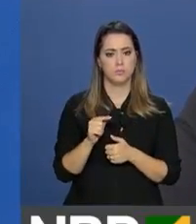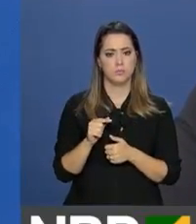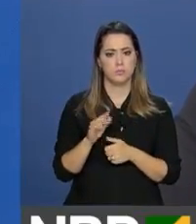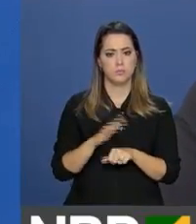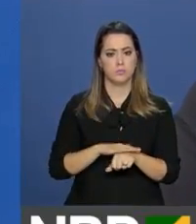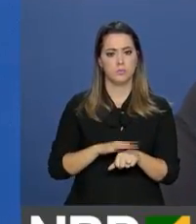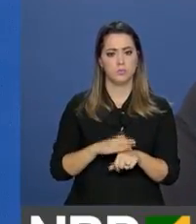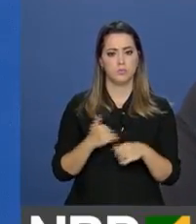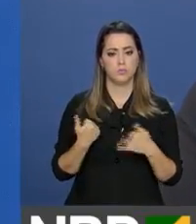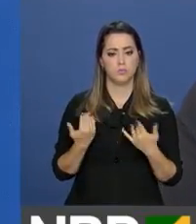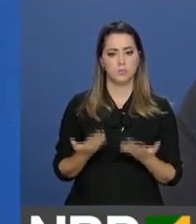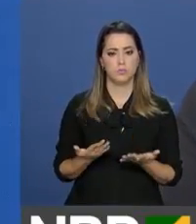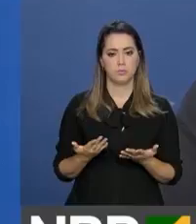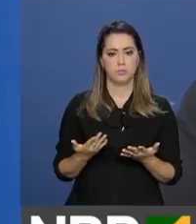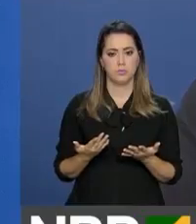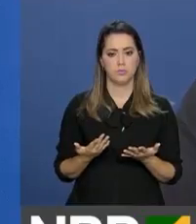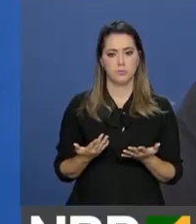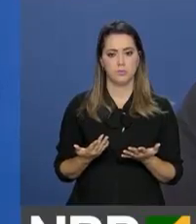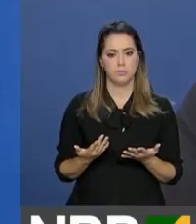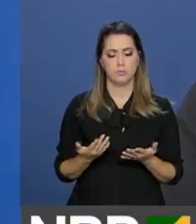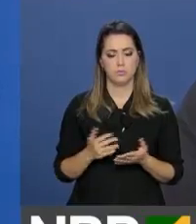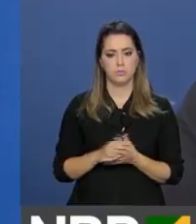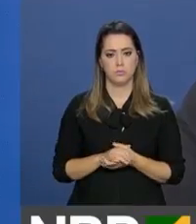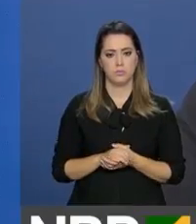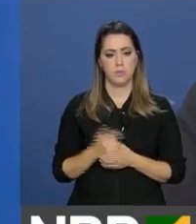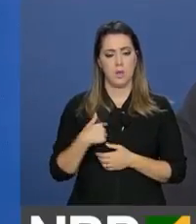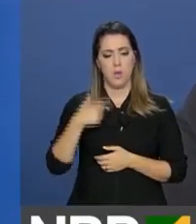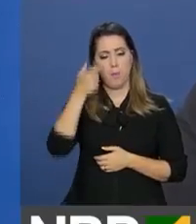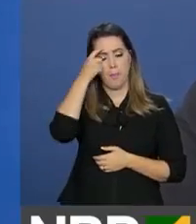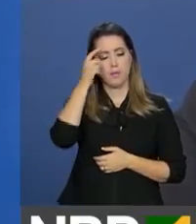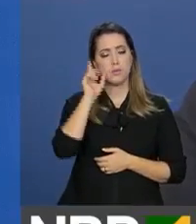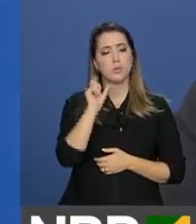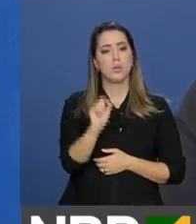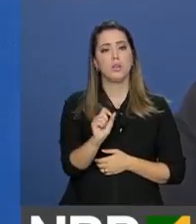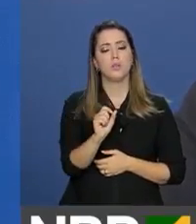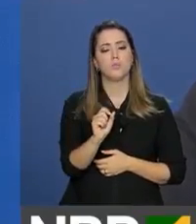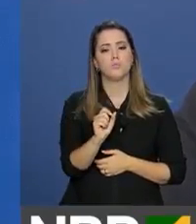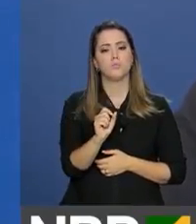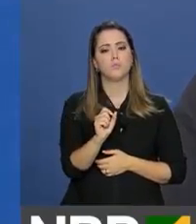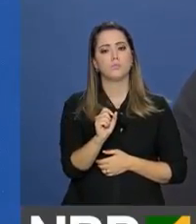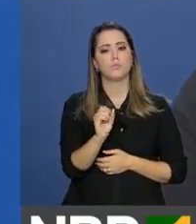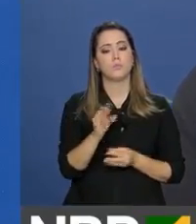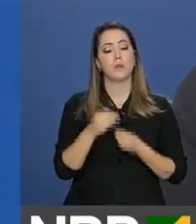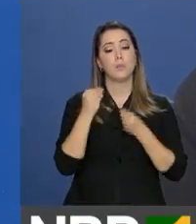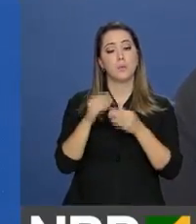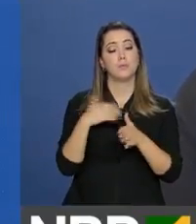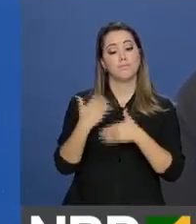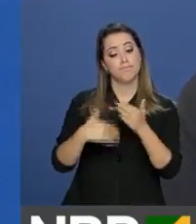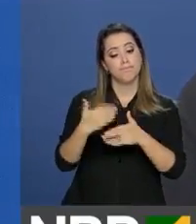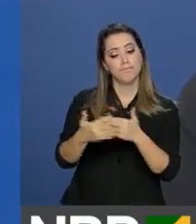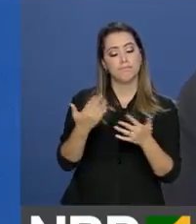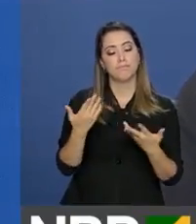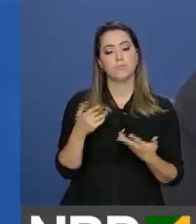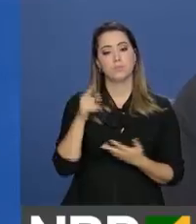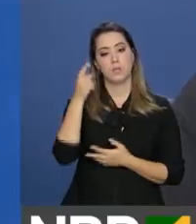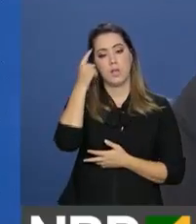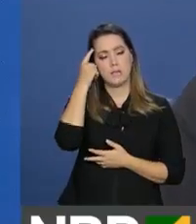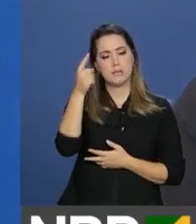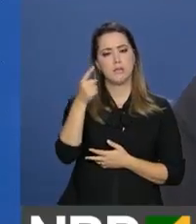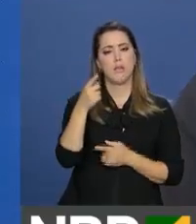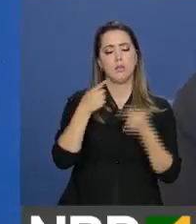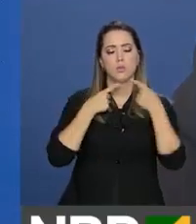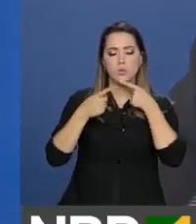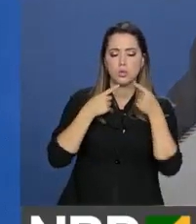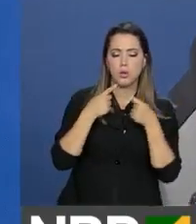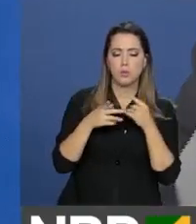nesse brevíssimo período. Portanto, eu penso que foi para dar seguimento a essa ideia do